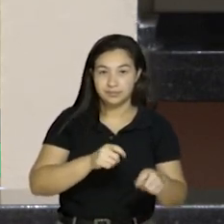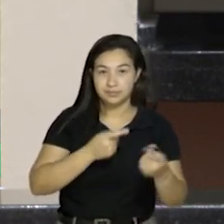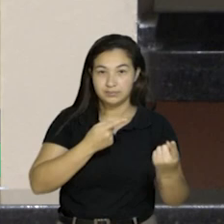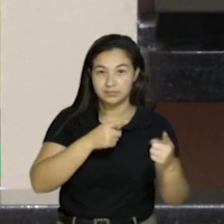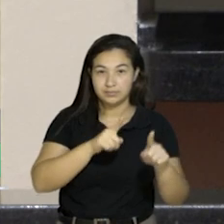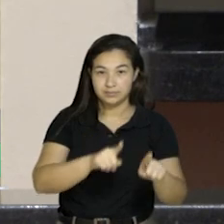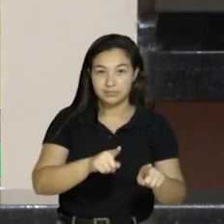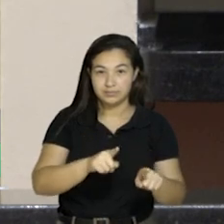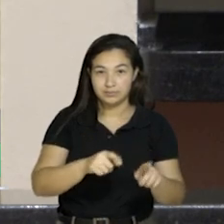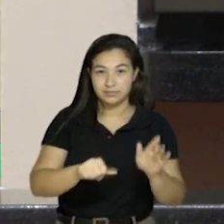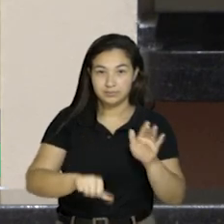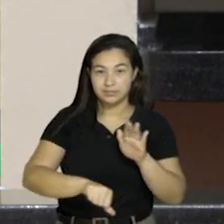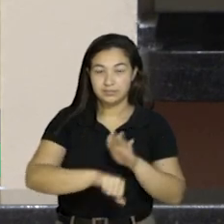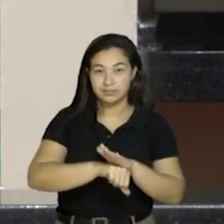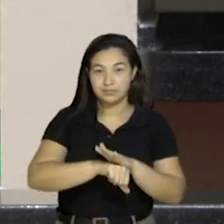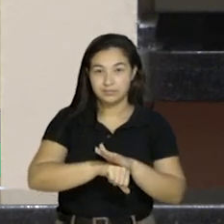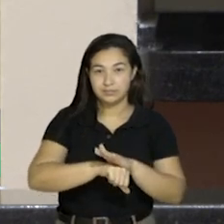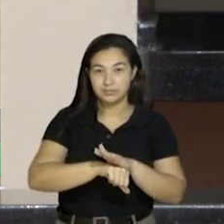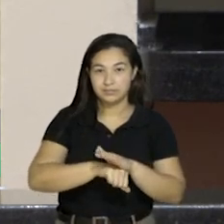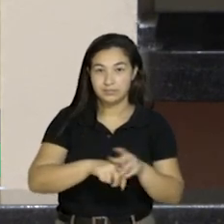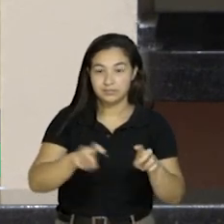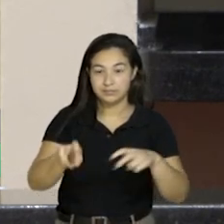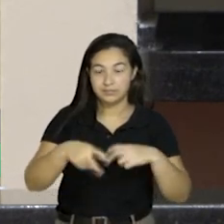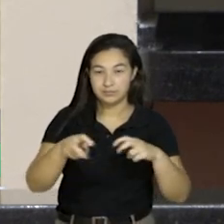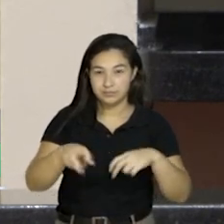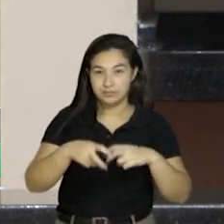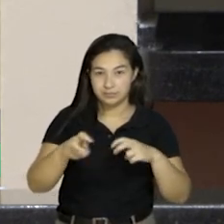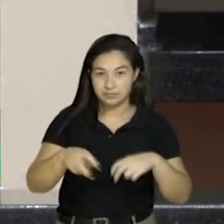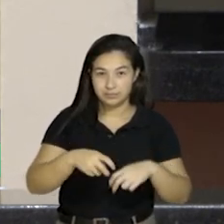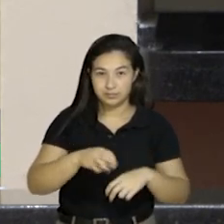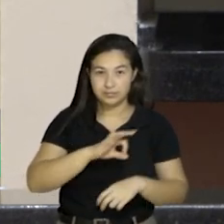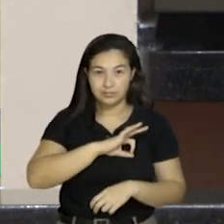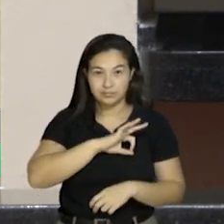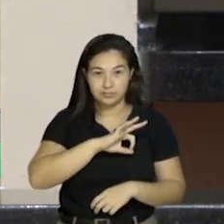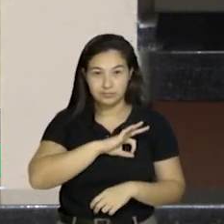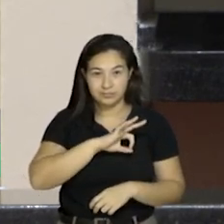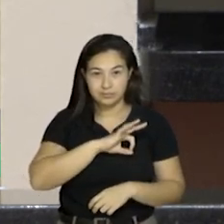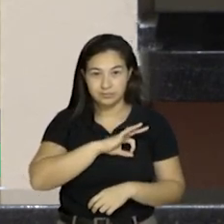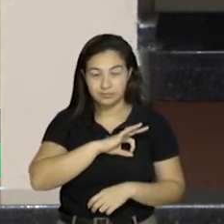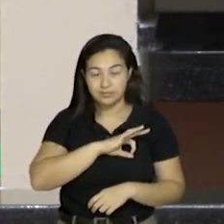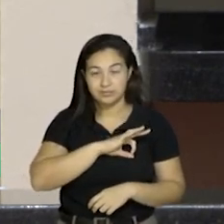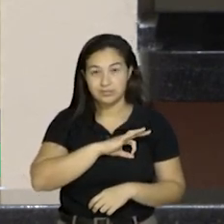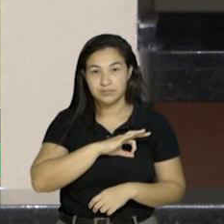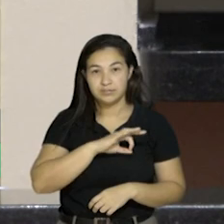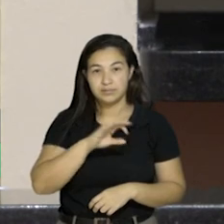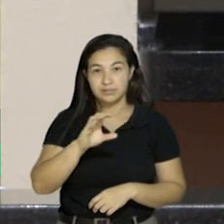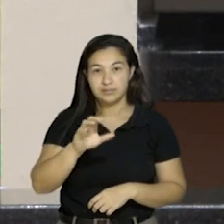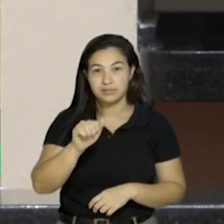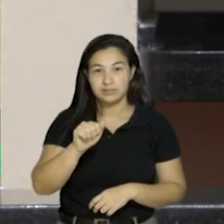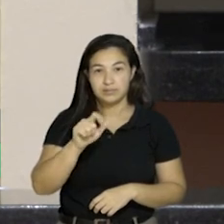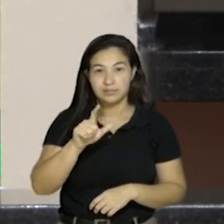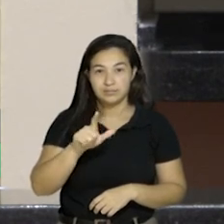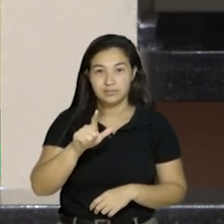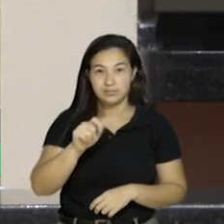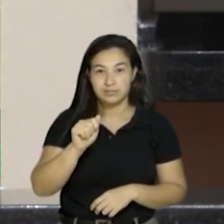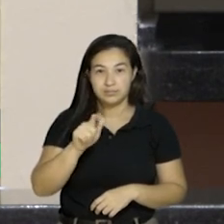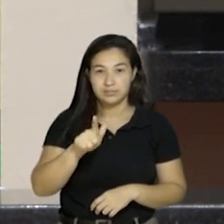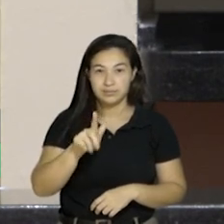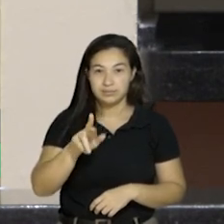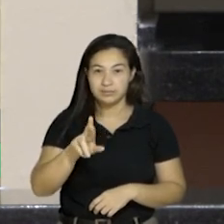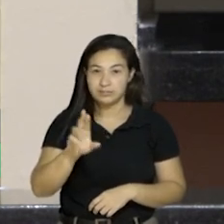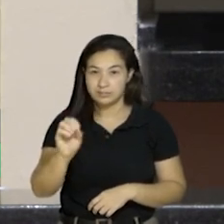Crime contra o agronegócio da Polícia Civil de Santa Catarina CC